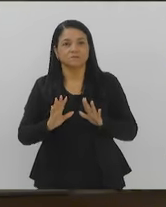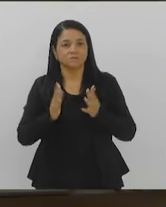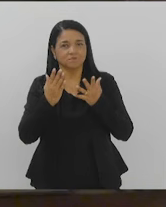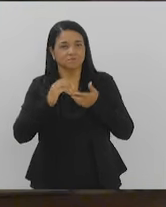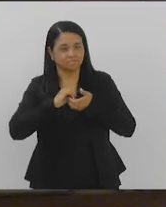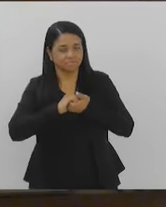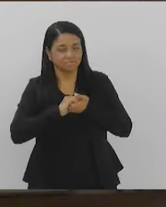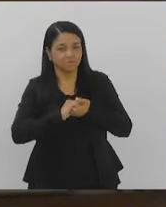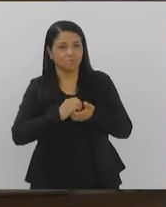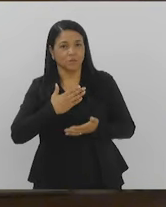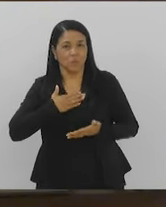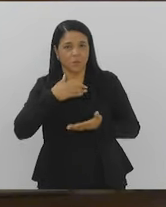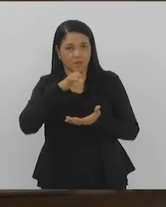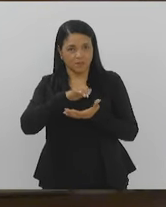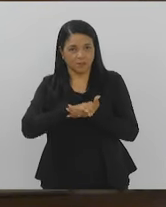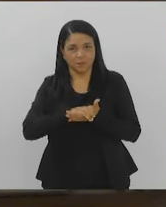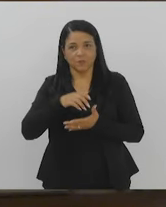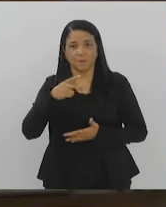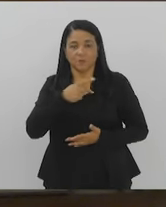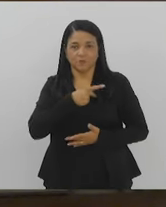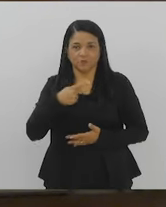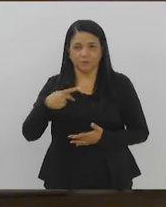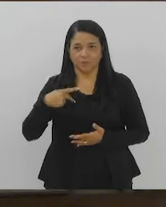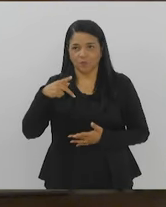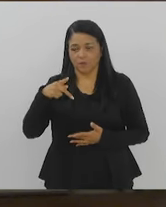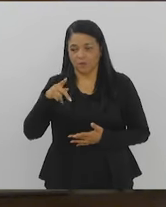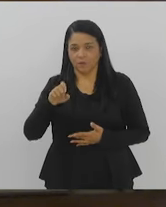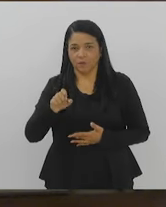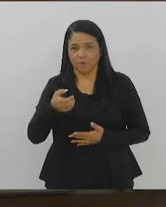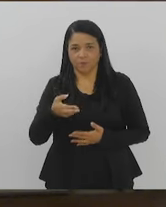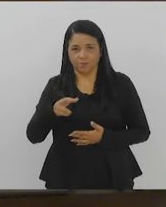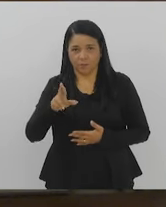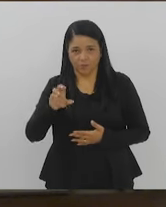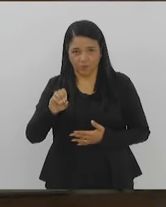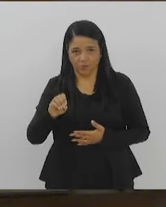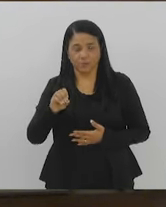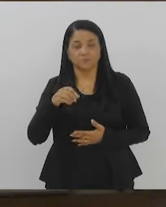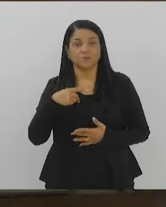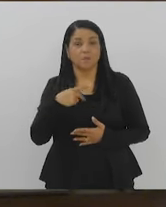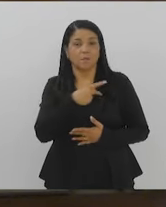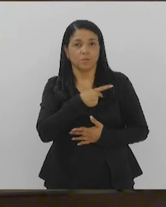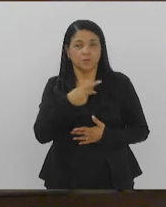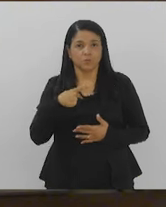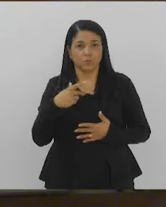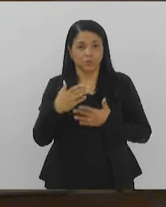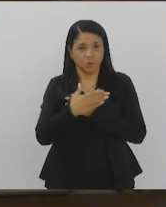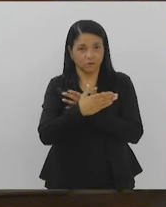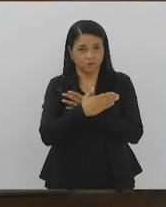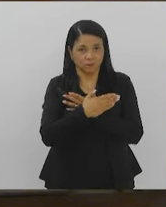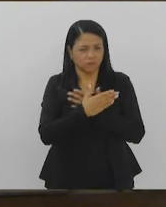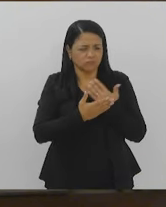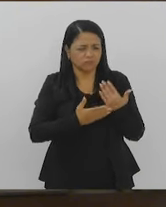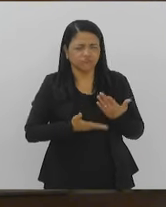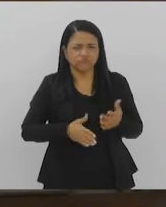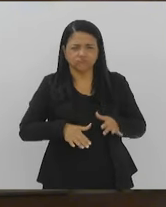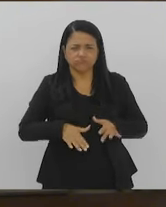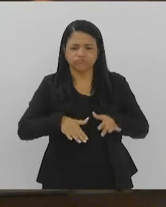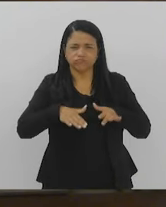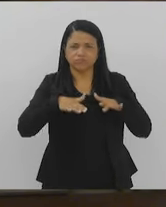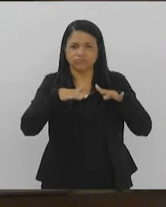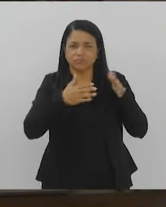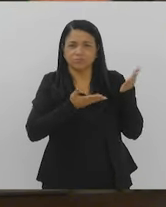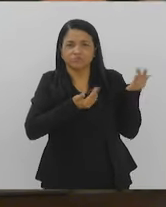querido marido, o pastor Pedro, que é pastor da Universal desde muito jovem, e isso nos traz uma grande